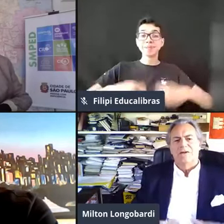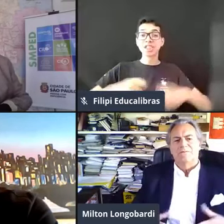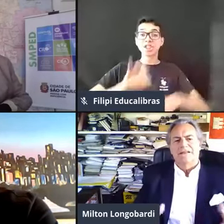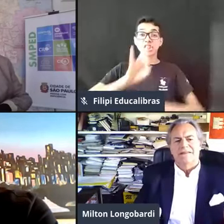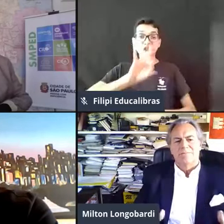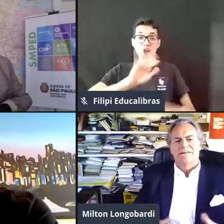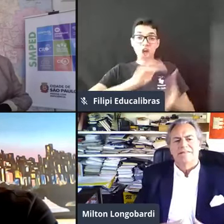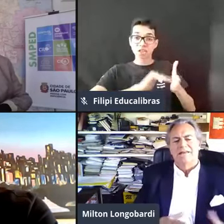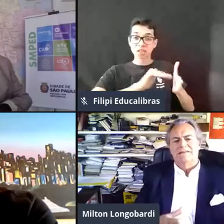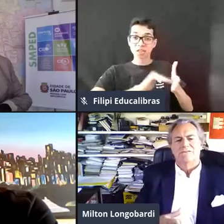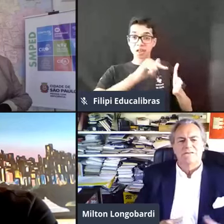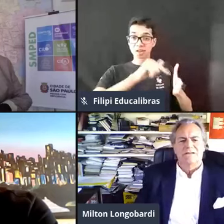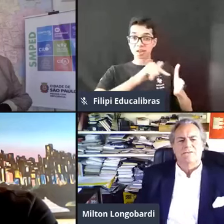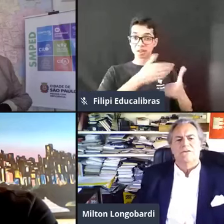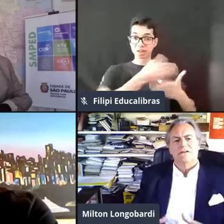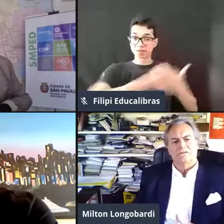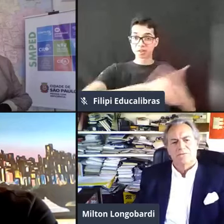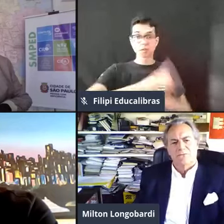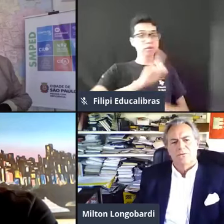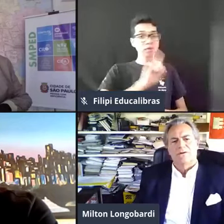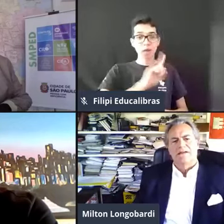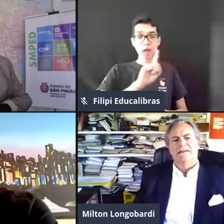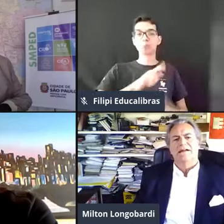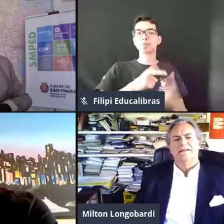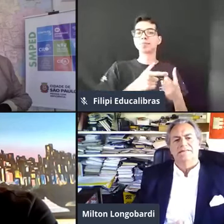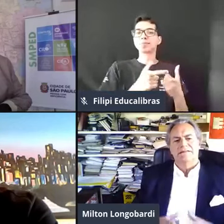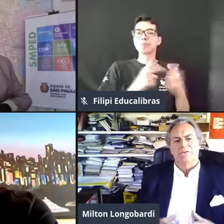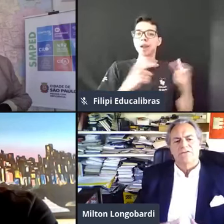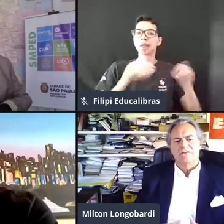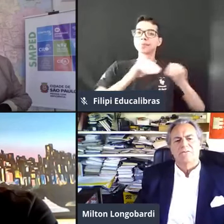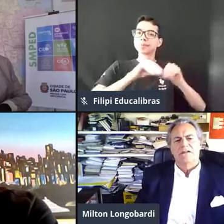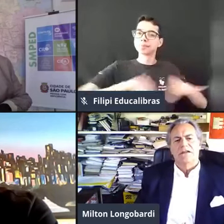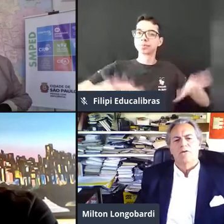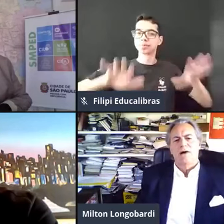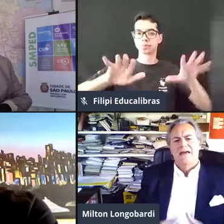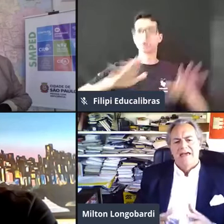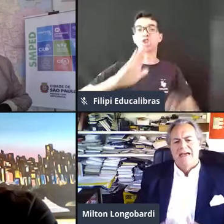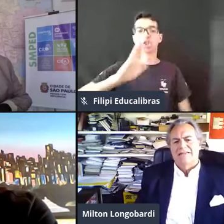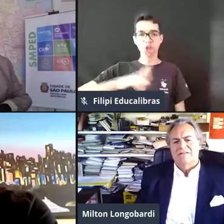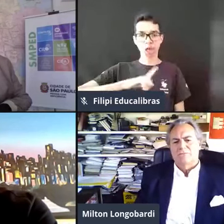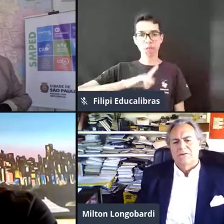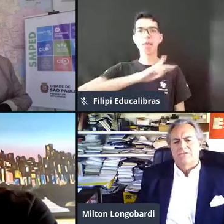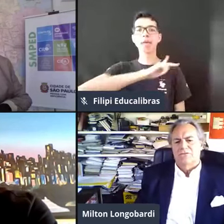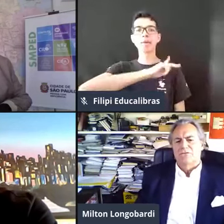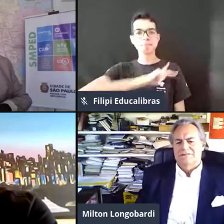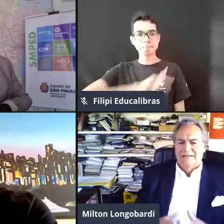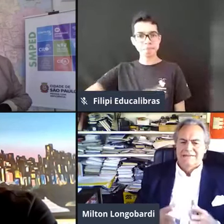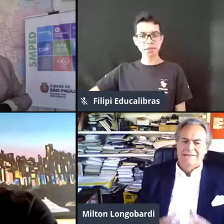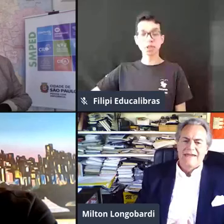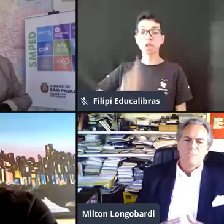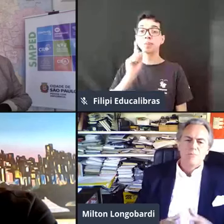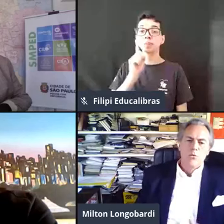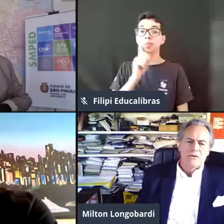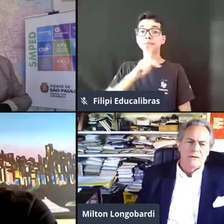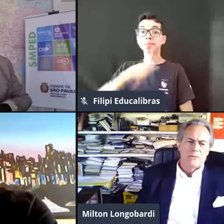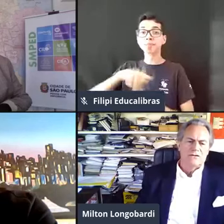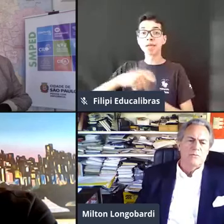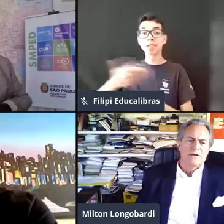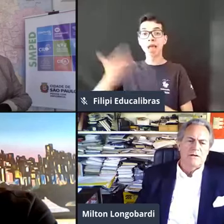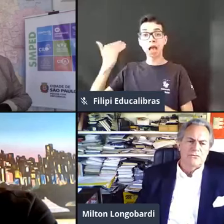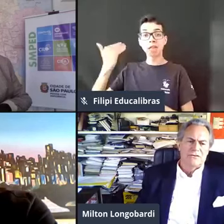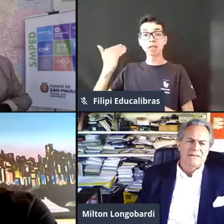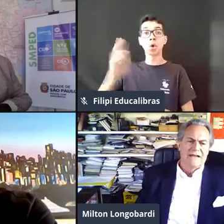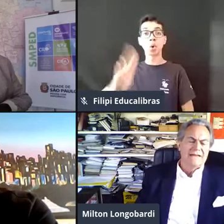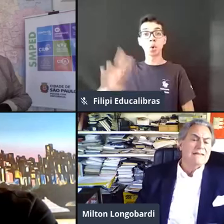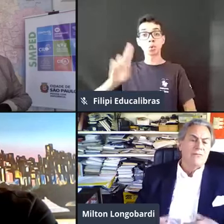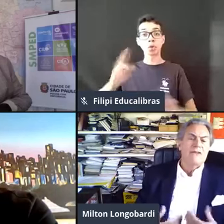Nós tivemos até presidentes dos Estados Unidos que foram cadeirantes, então, sem dúvida nenhuma, essas pessoas têm muito a contribuir